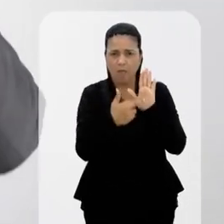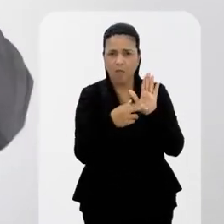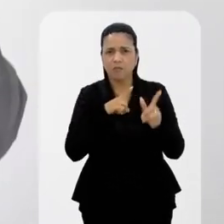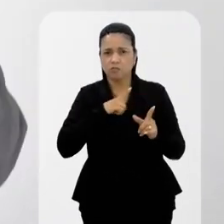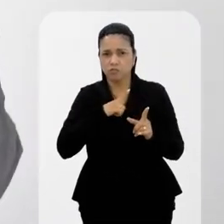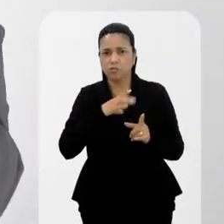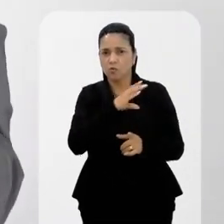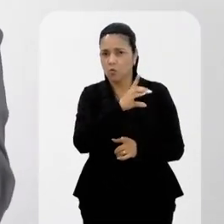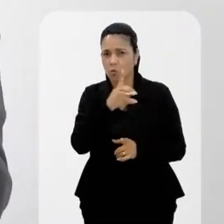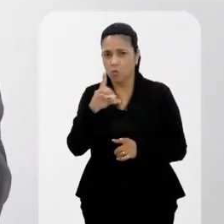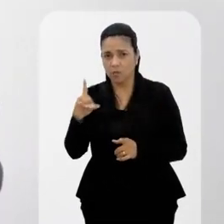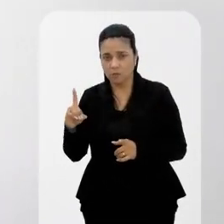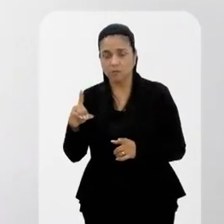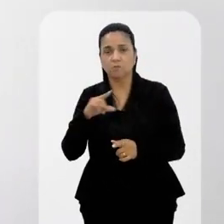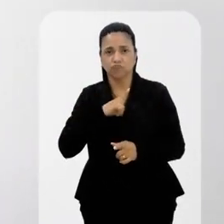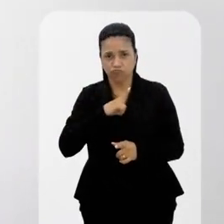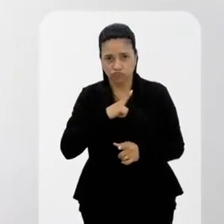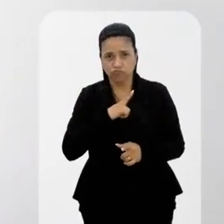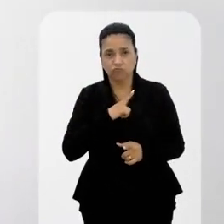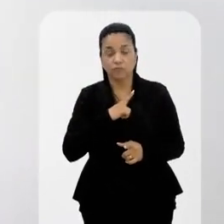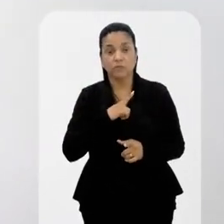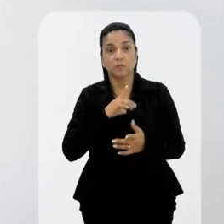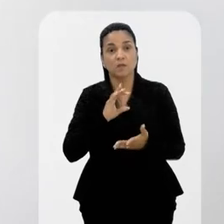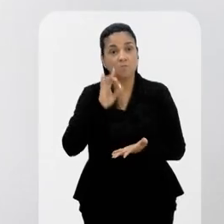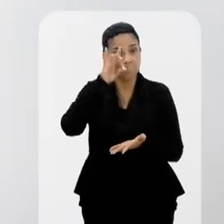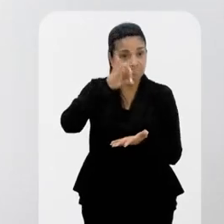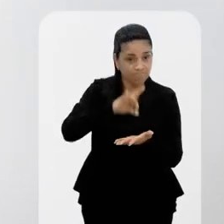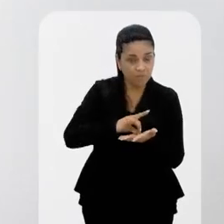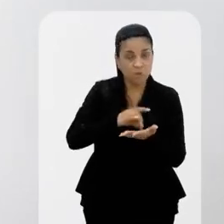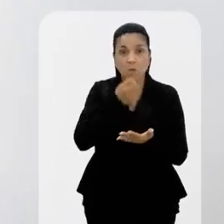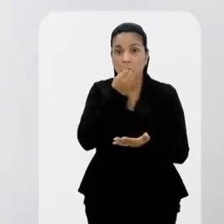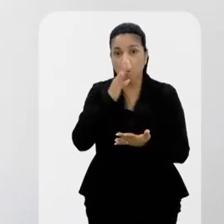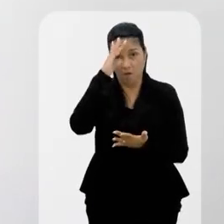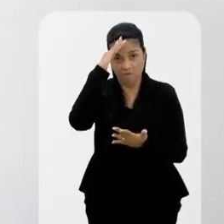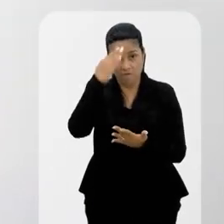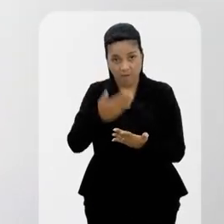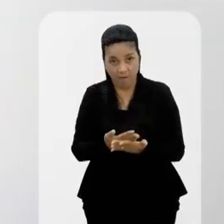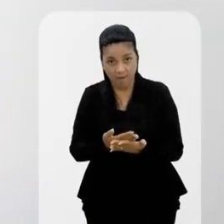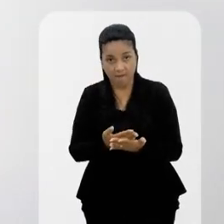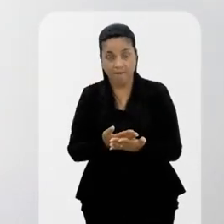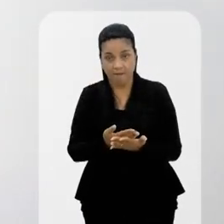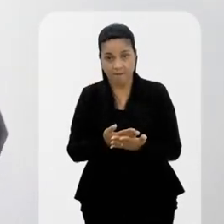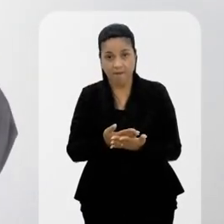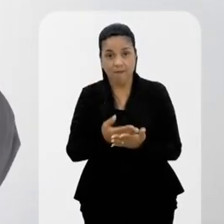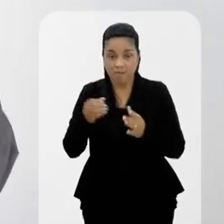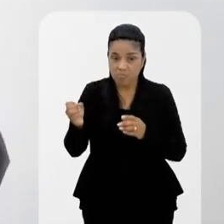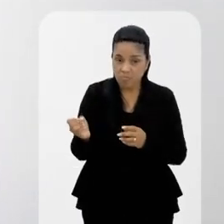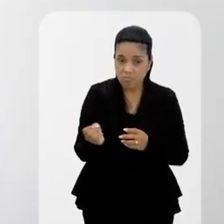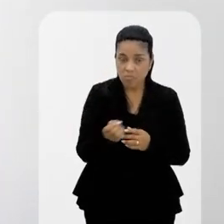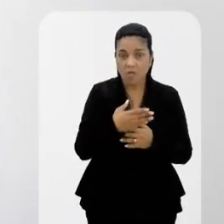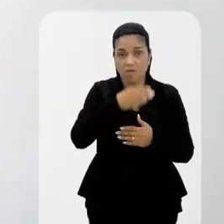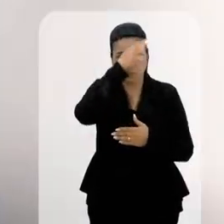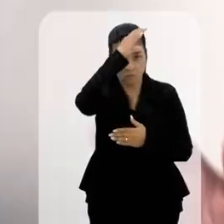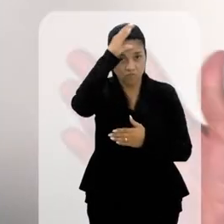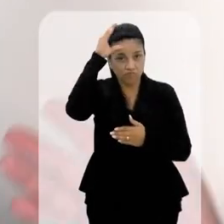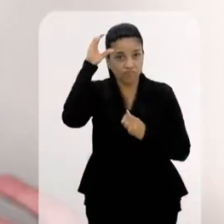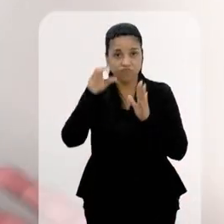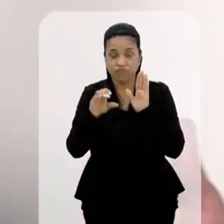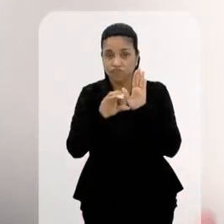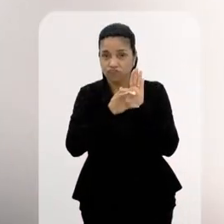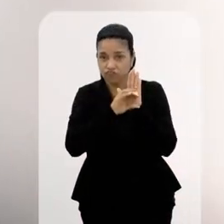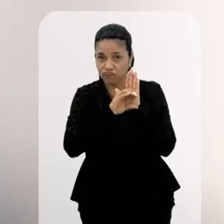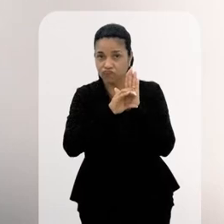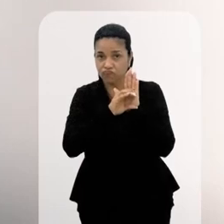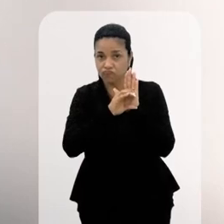enormíssima, nas ordenações afonsinas e manuelinas. Outros afirmam que a boa-fé objetiva, é uma grande inovação que o Código de Consumidor trouxe. Eu digo